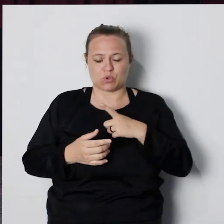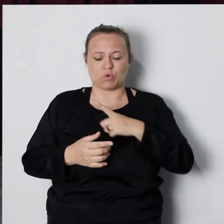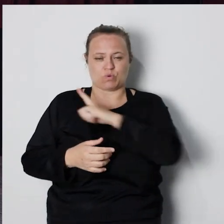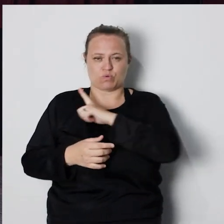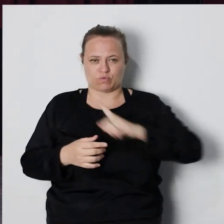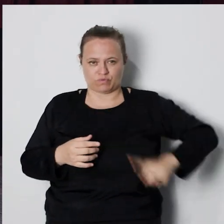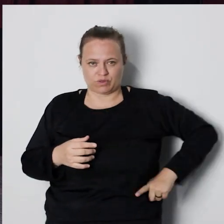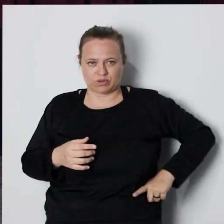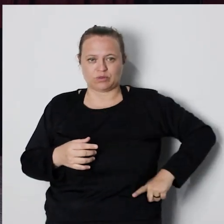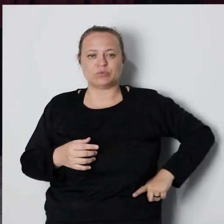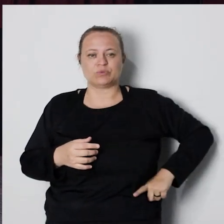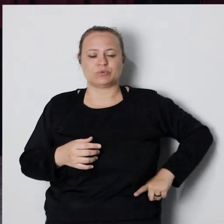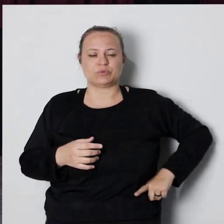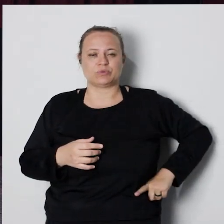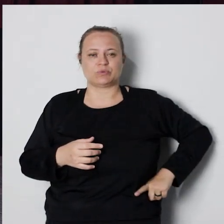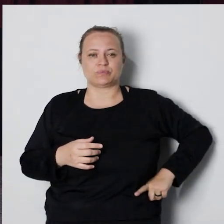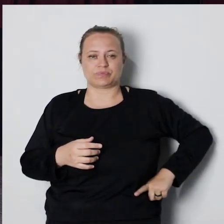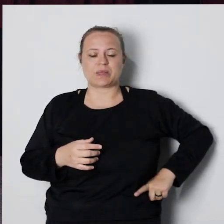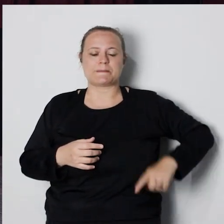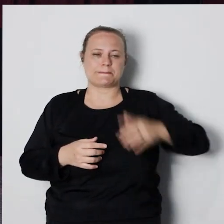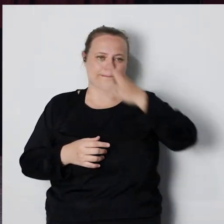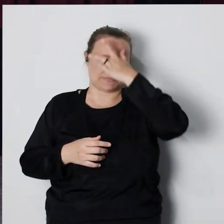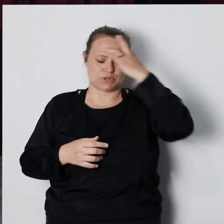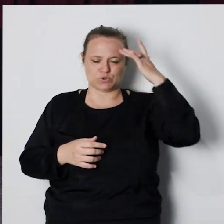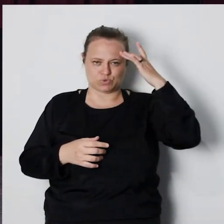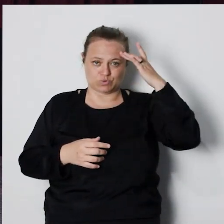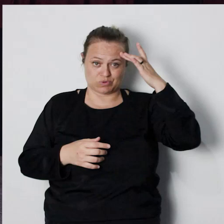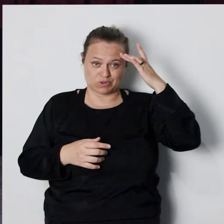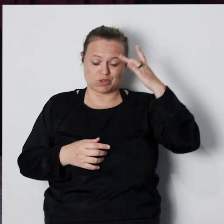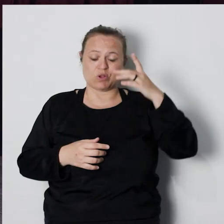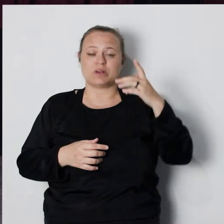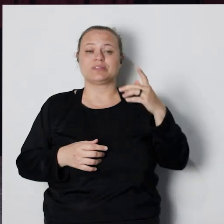tem que conquistar e nessa discussão,